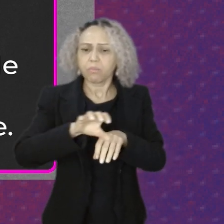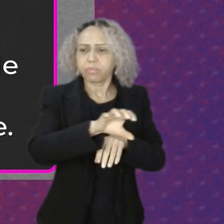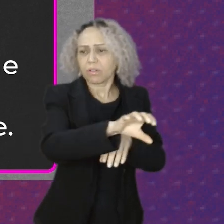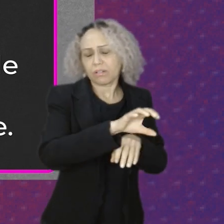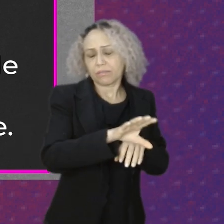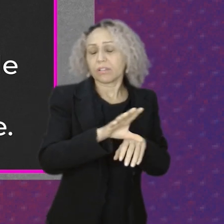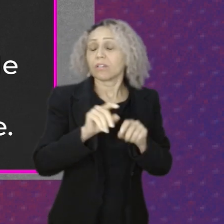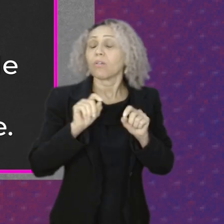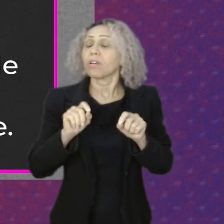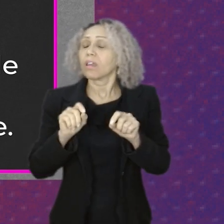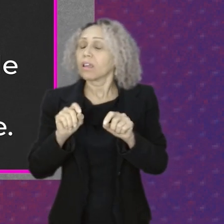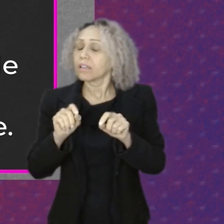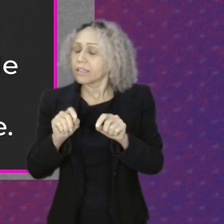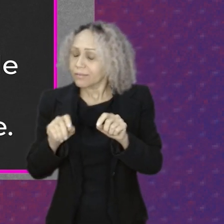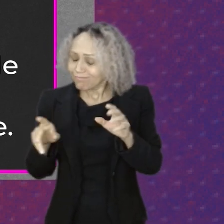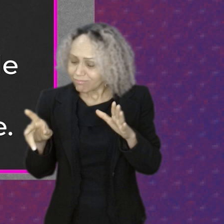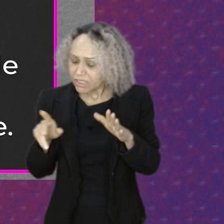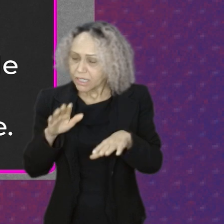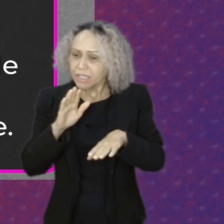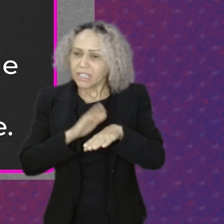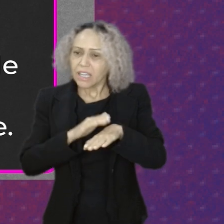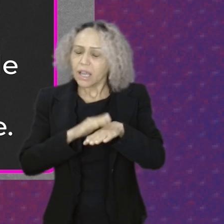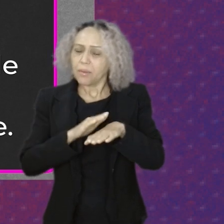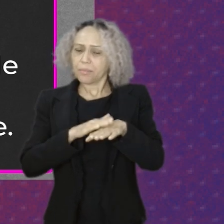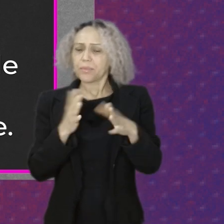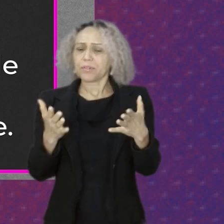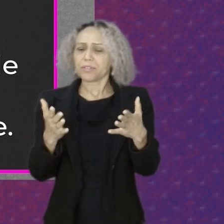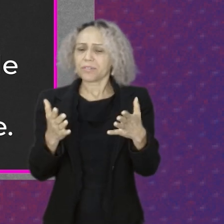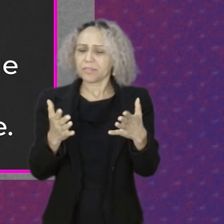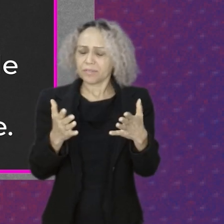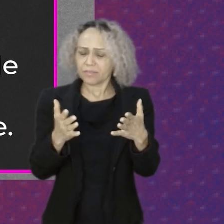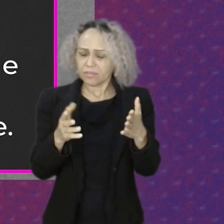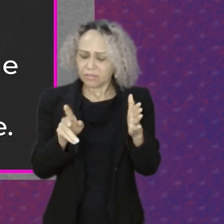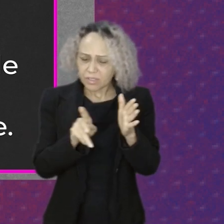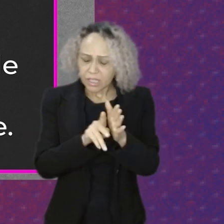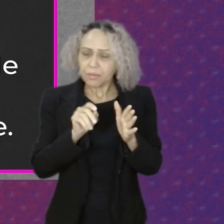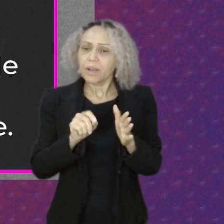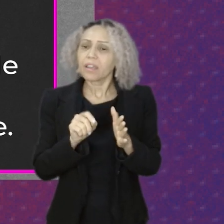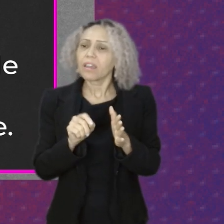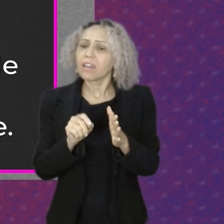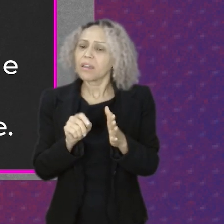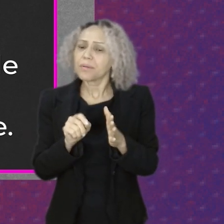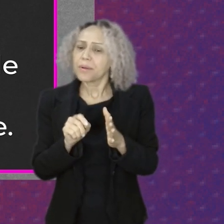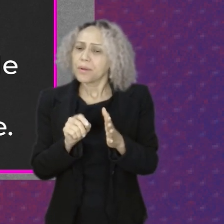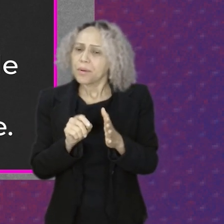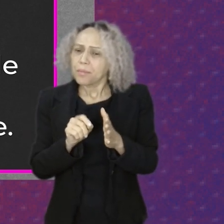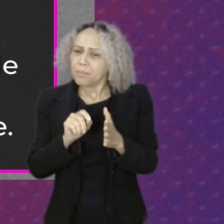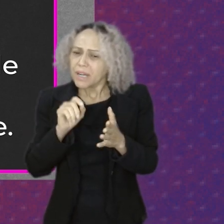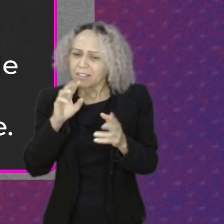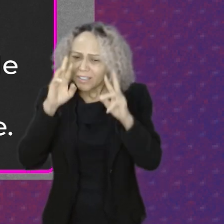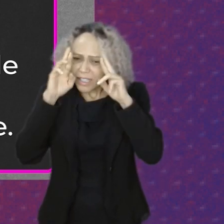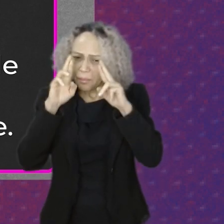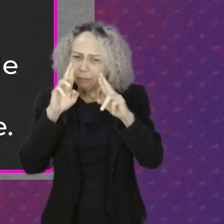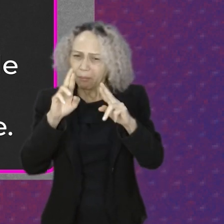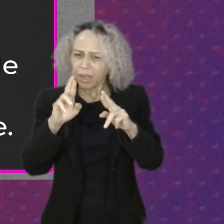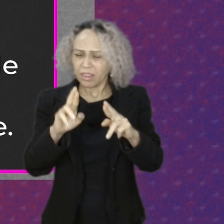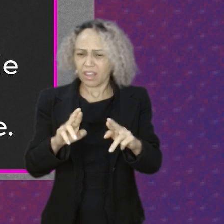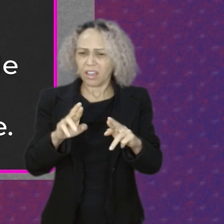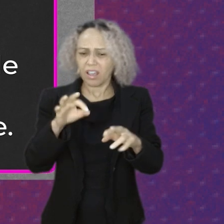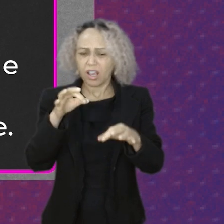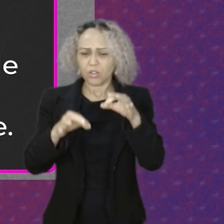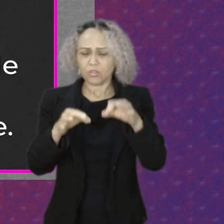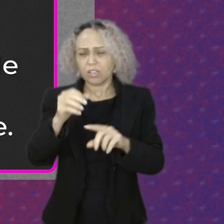uso da posse da terra, a fim de atender os princípios de justiça social e aumento da